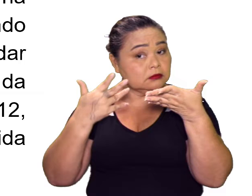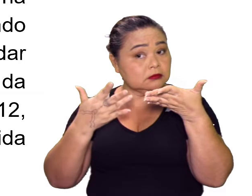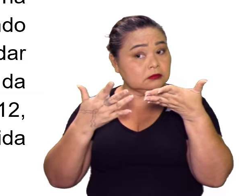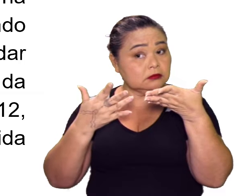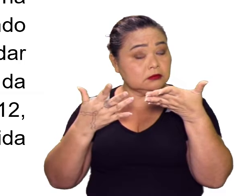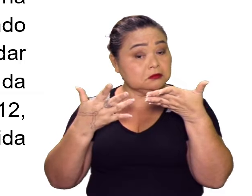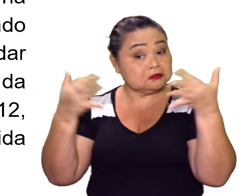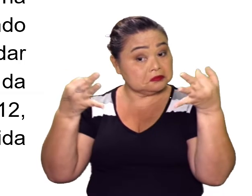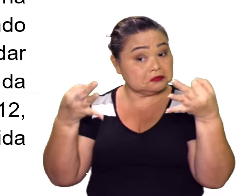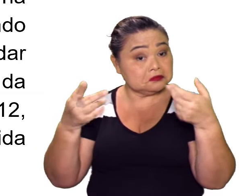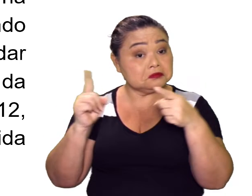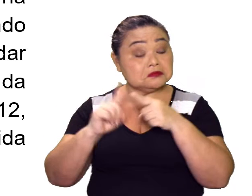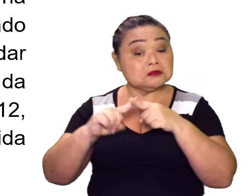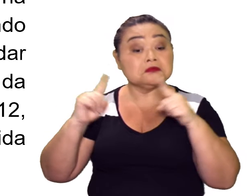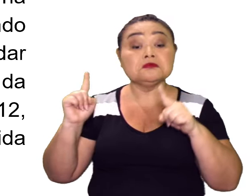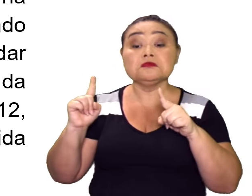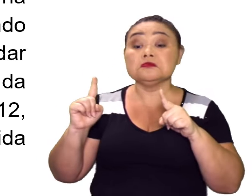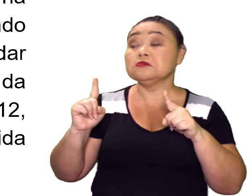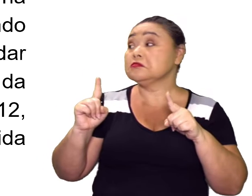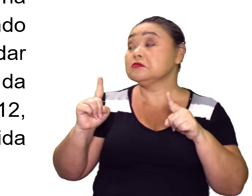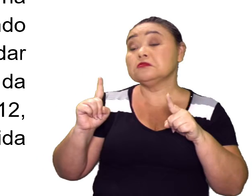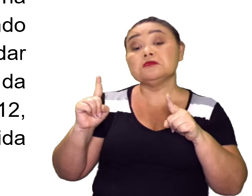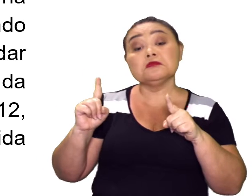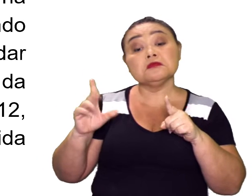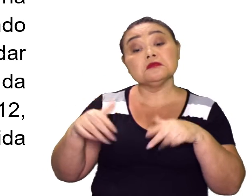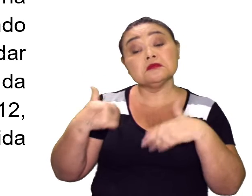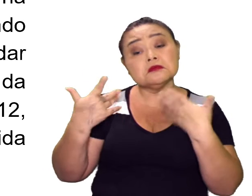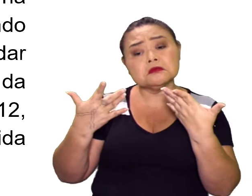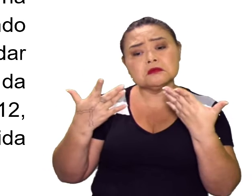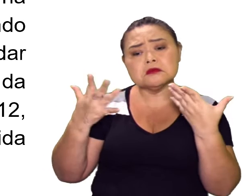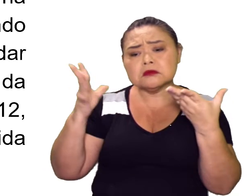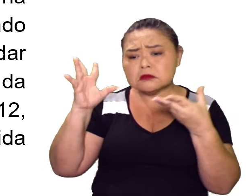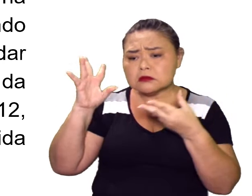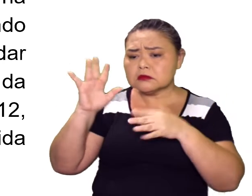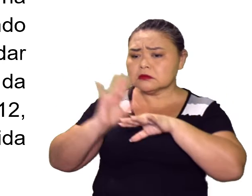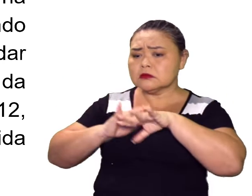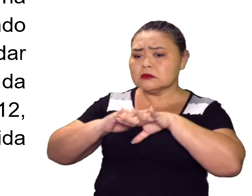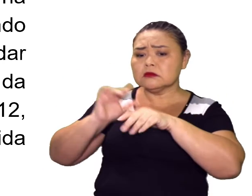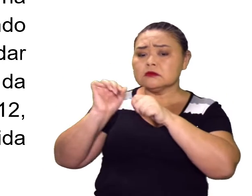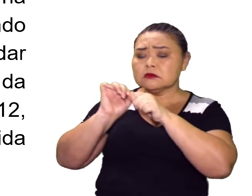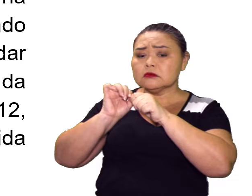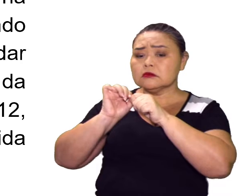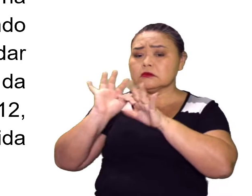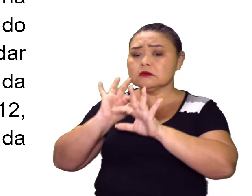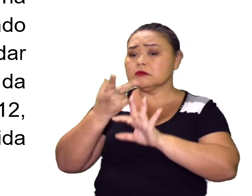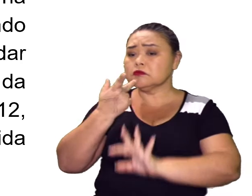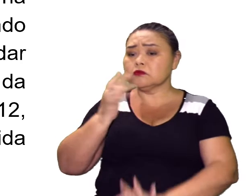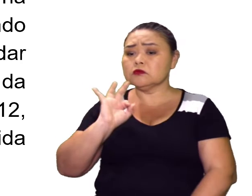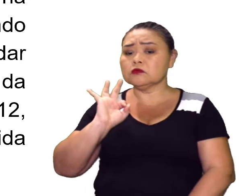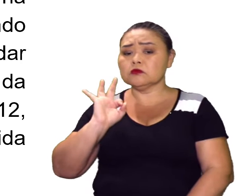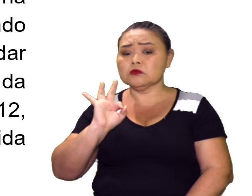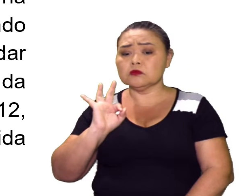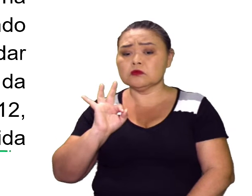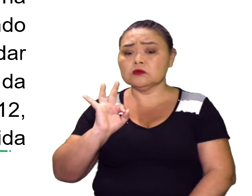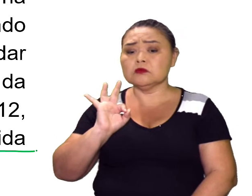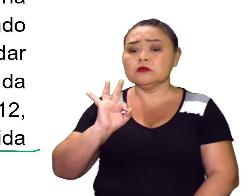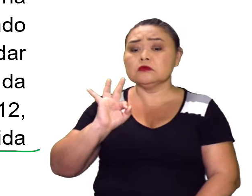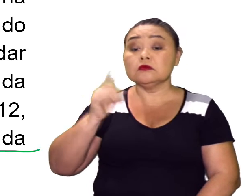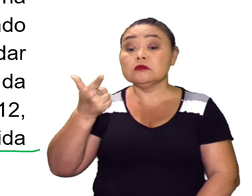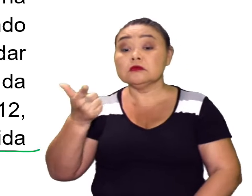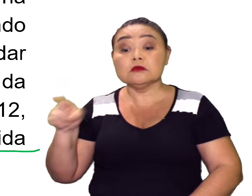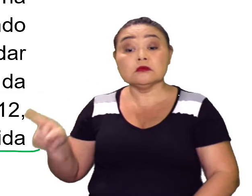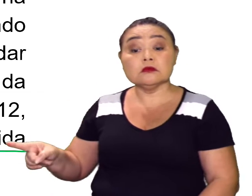bem feito. No entanto, ele de forma subjetiva, ele não disse o que foi